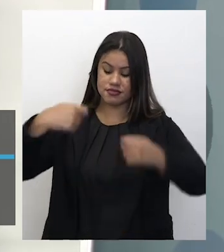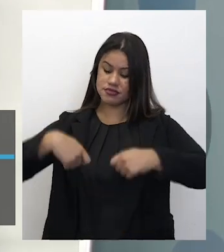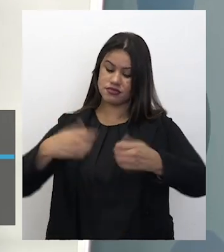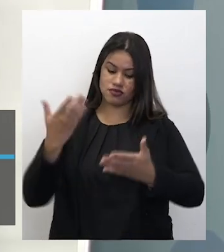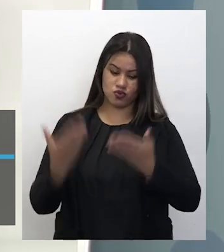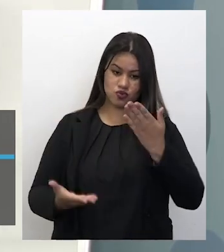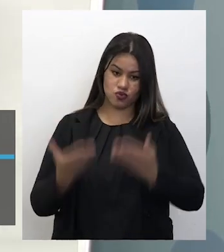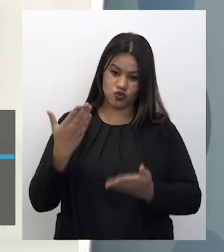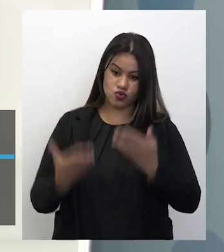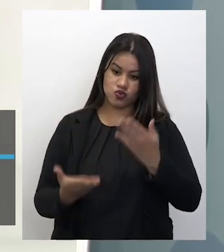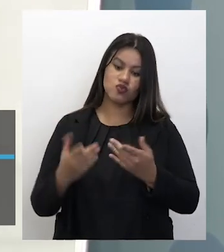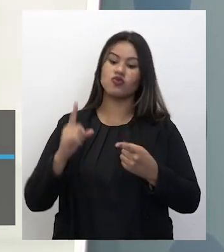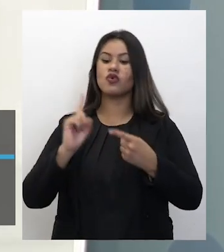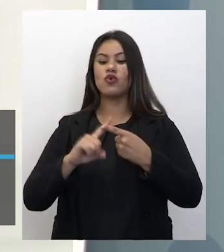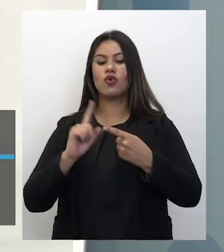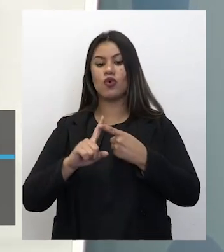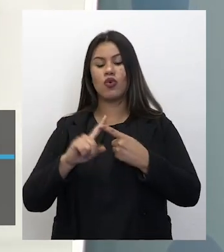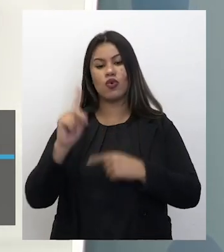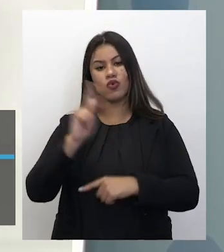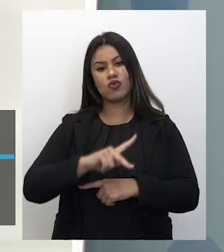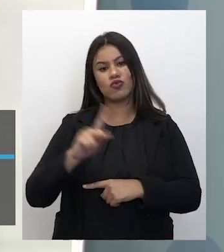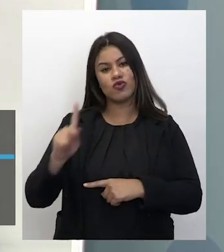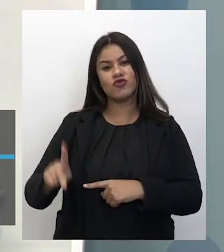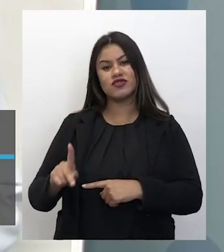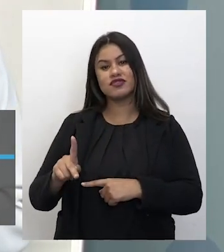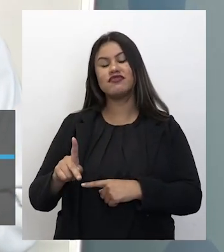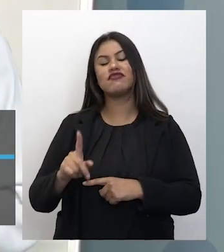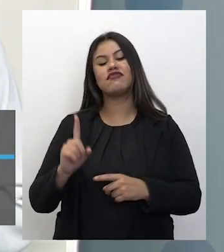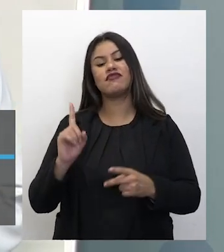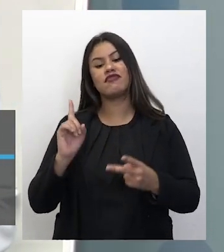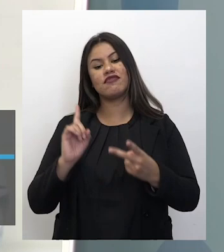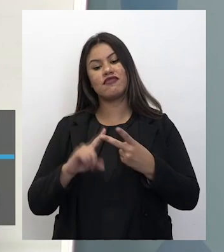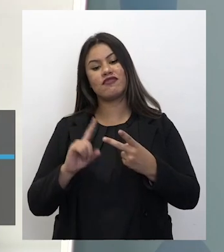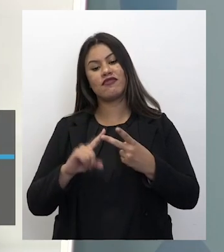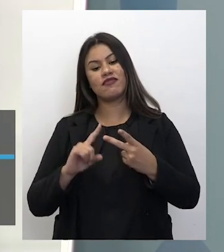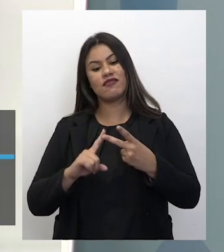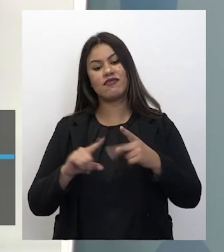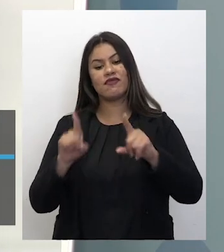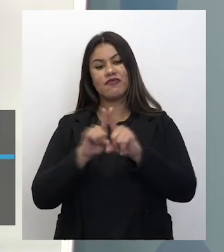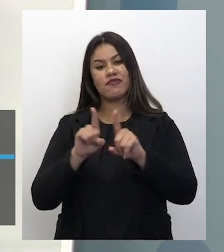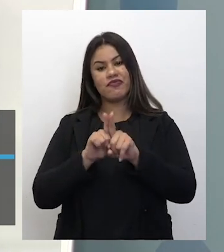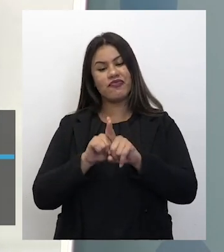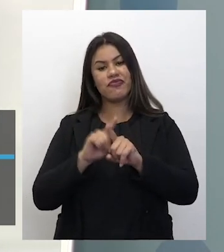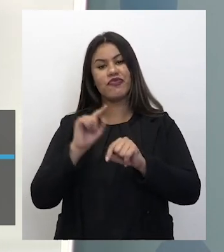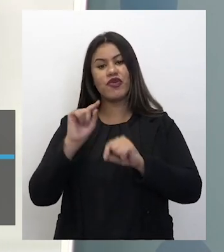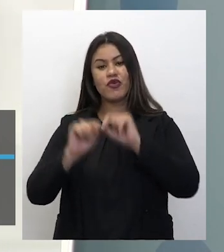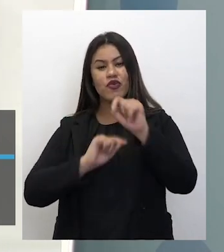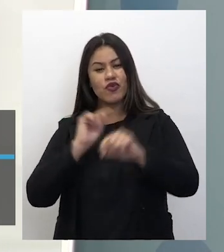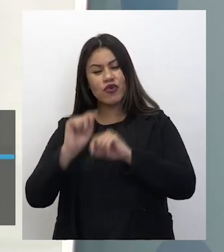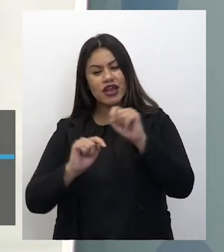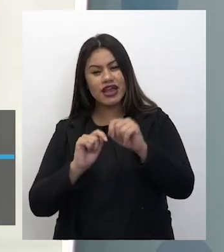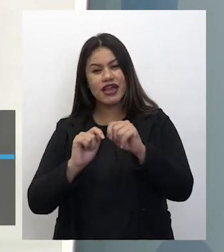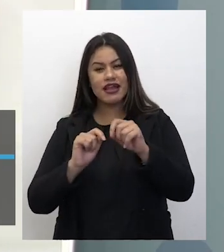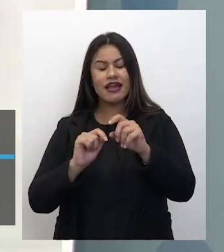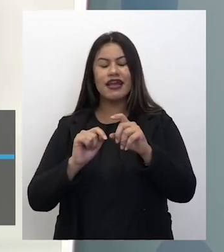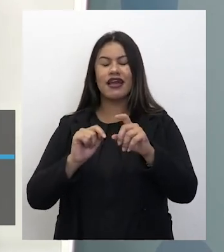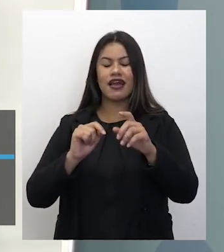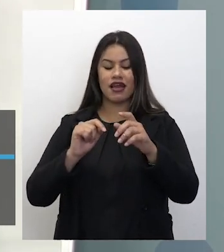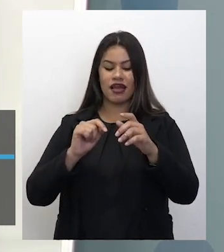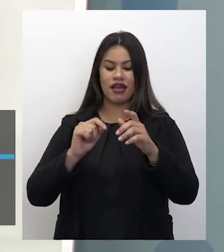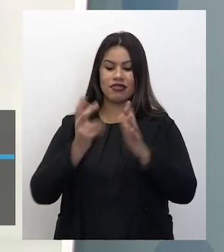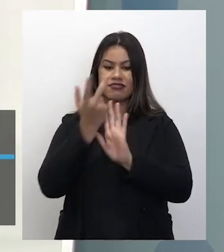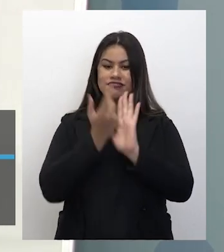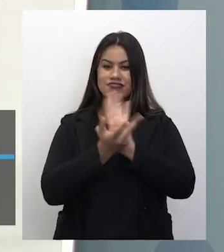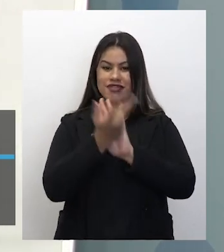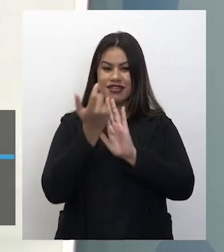dotes artísticos do professor, que não são lá essas coisas, tal, né? Mas eu tentei fazer um ali que era, sim, o filho do